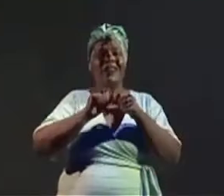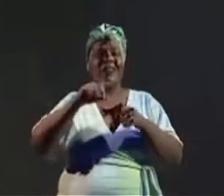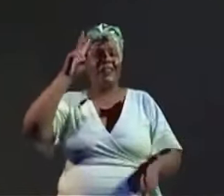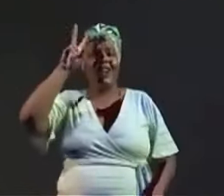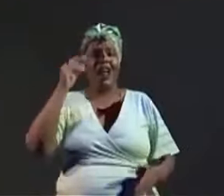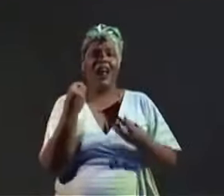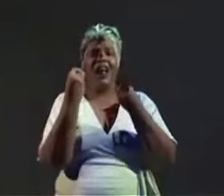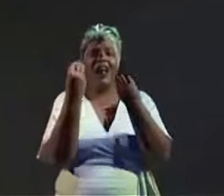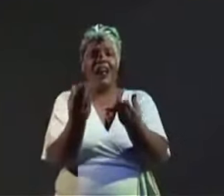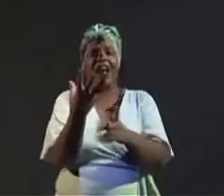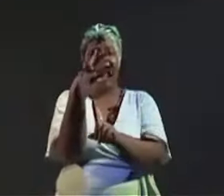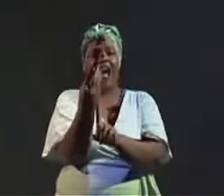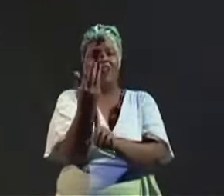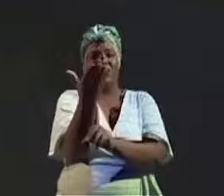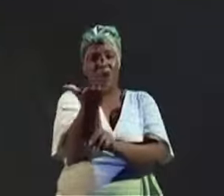mano.